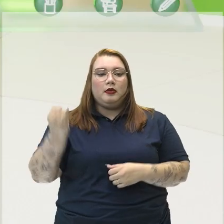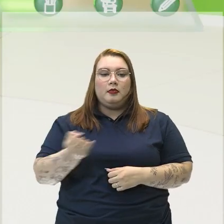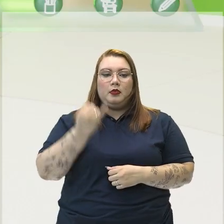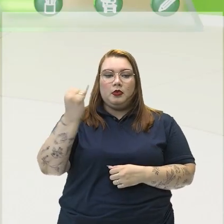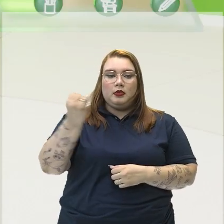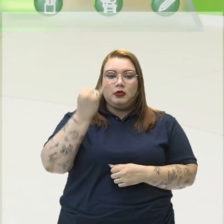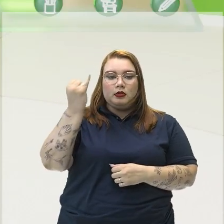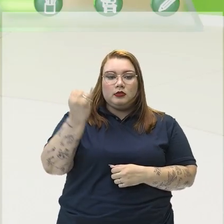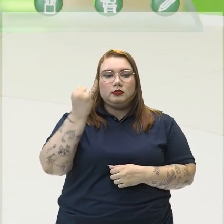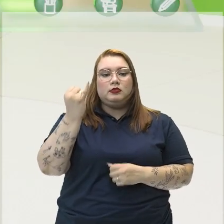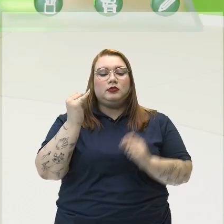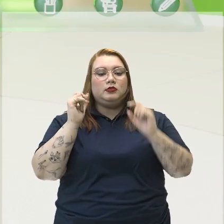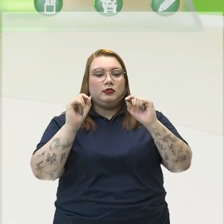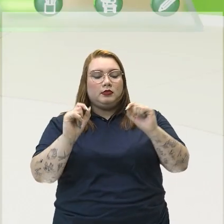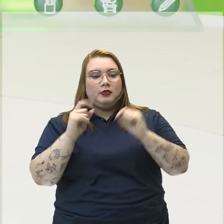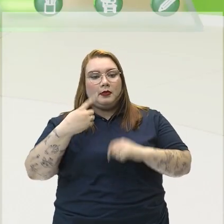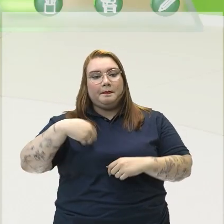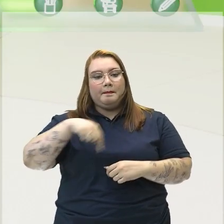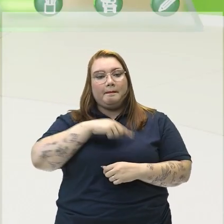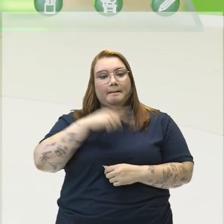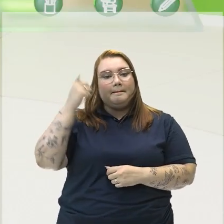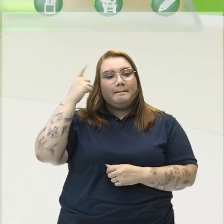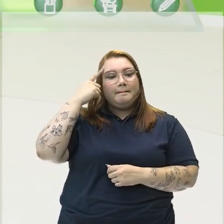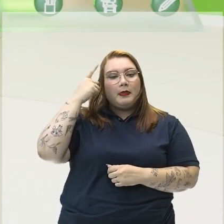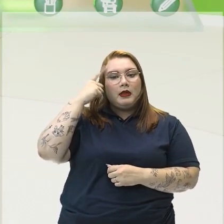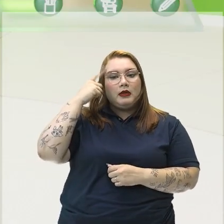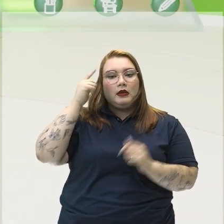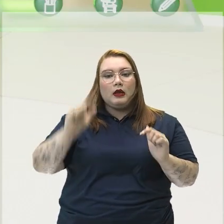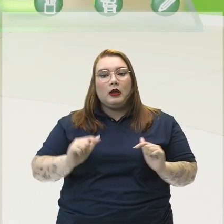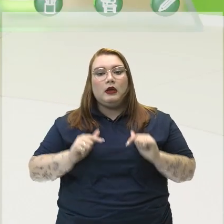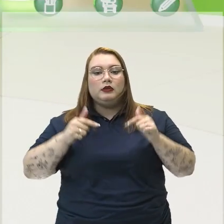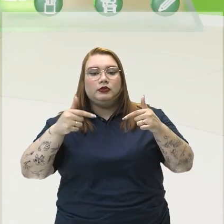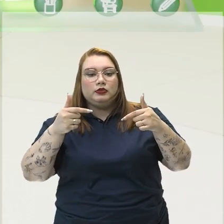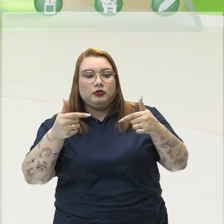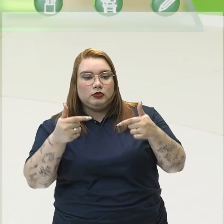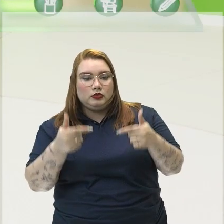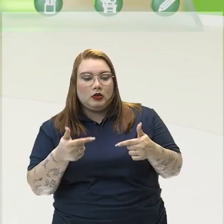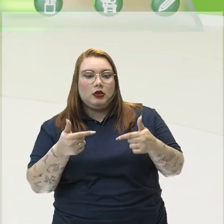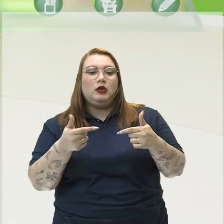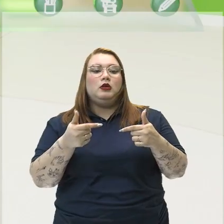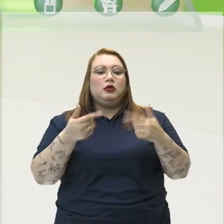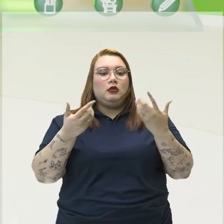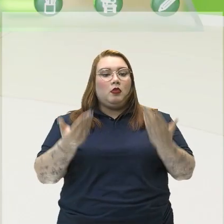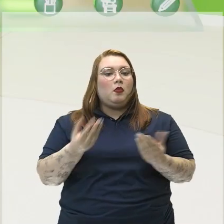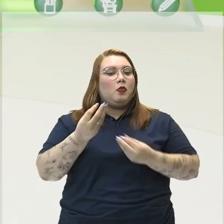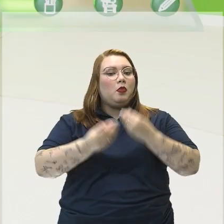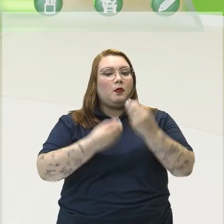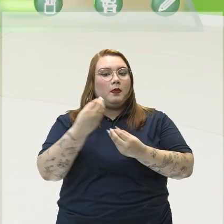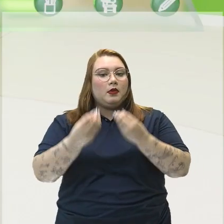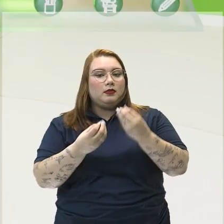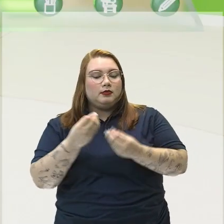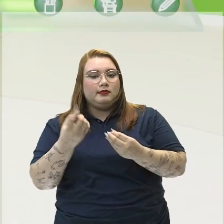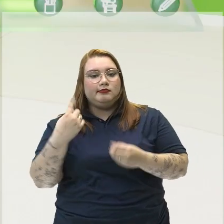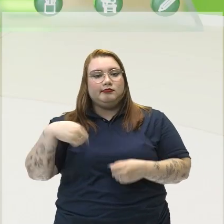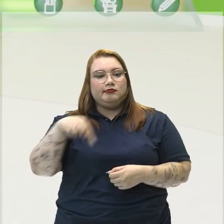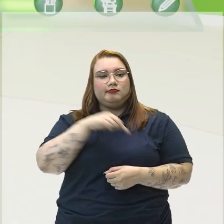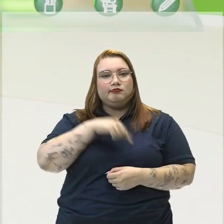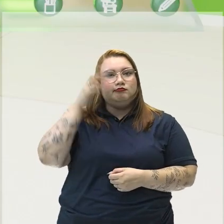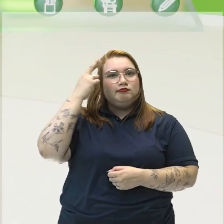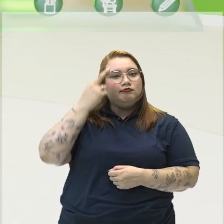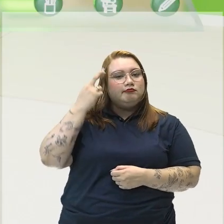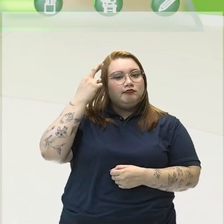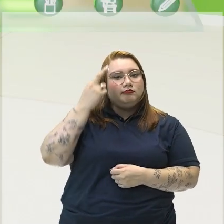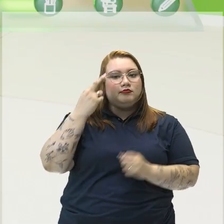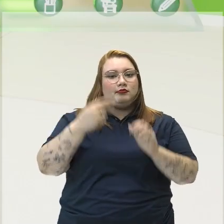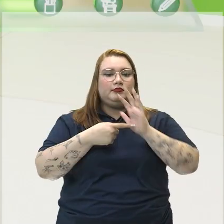importância ali da gente pensar um pouco nas nossas ações, né, nas nossas atitudes. E aí, para a gente refletir um pouquinho mais, a